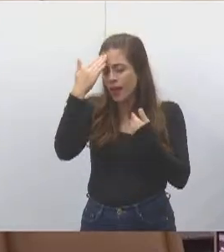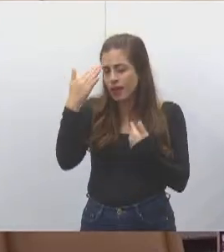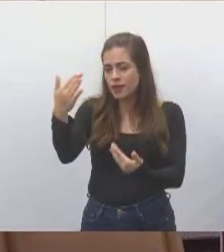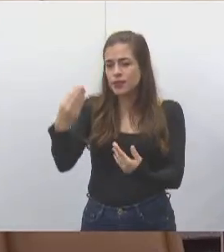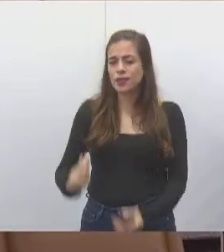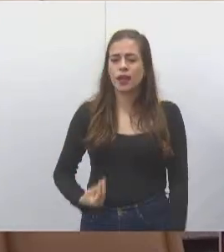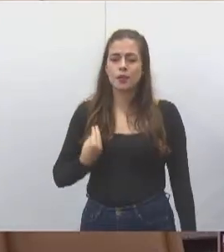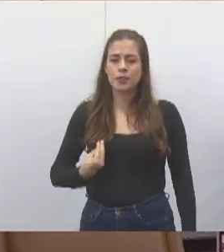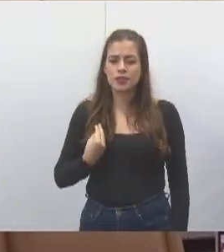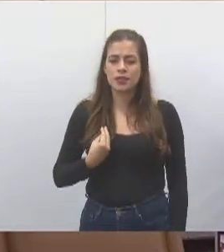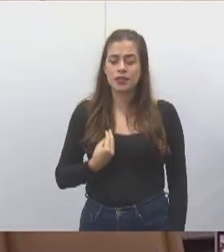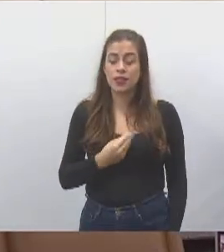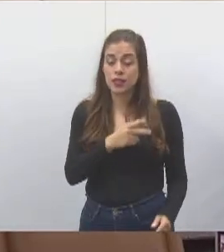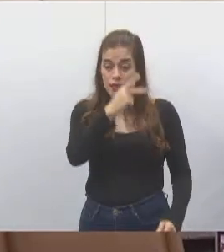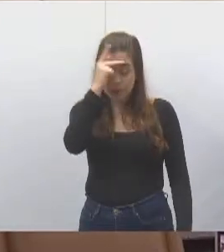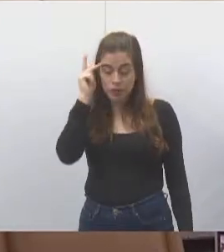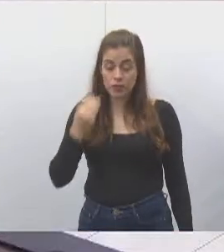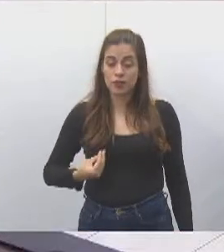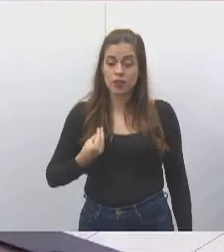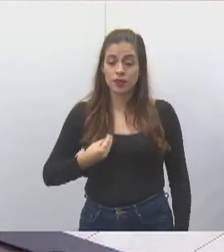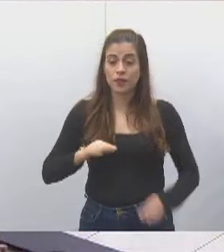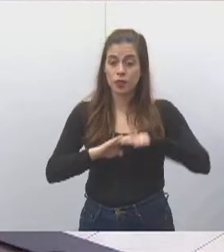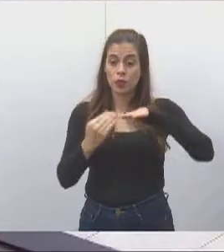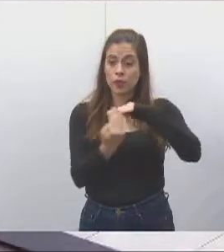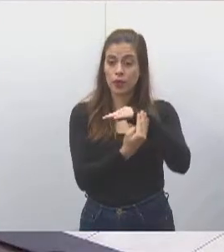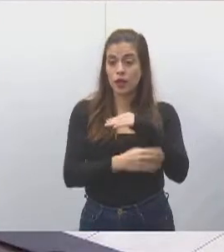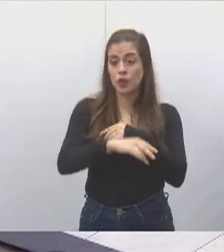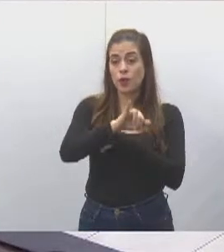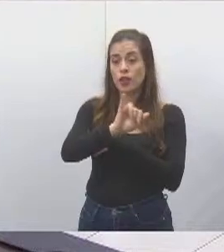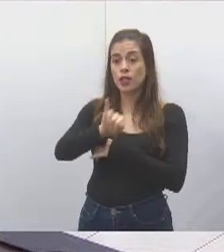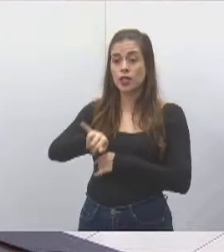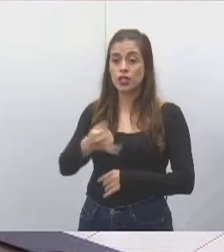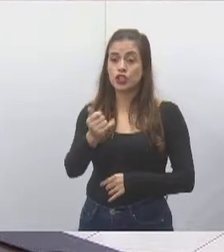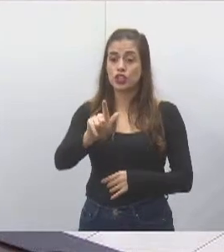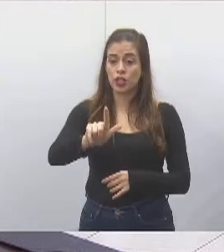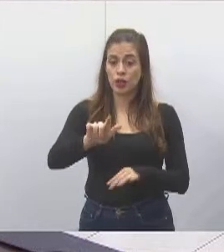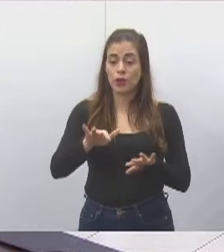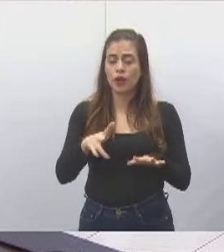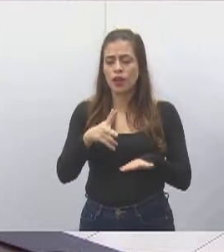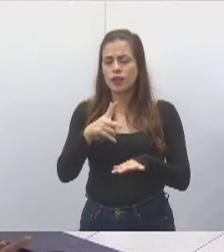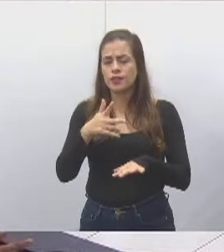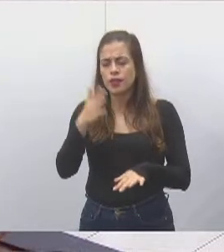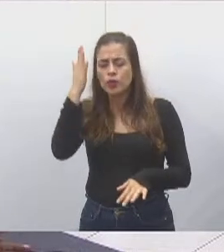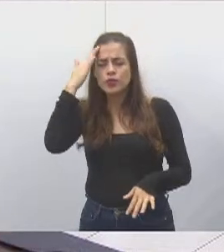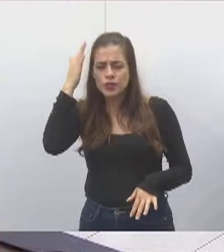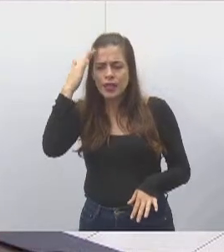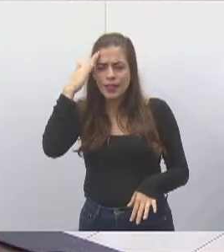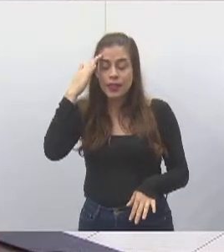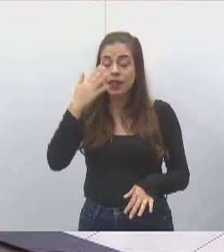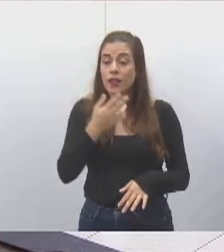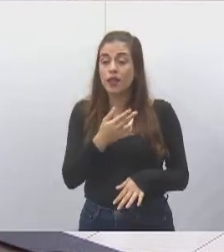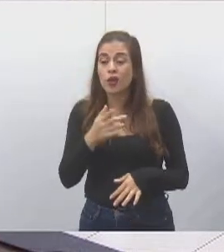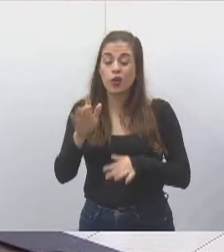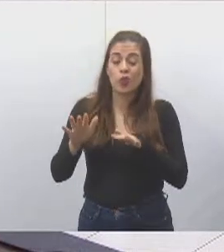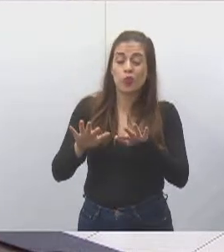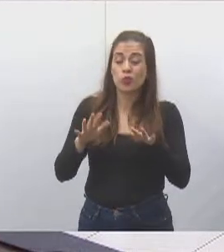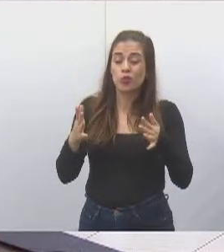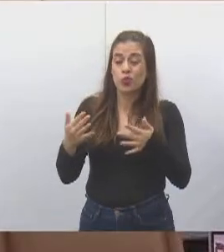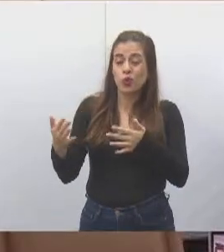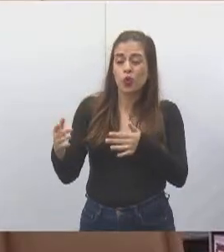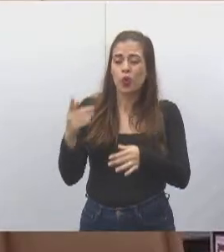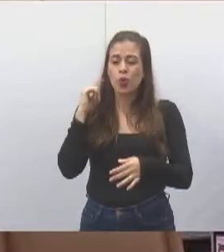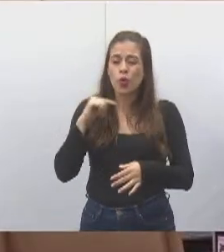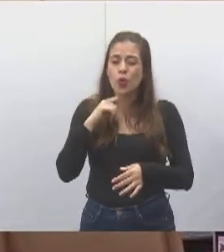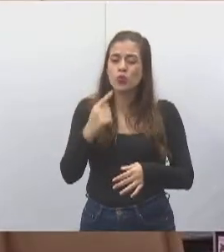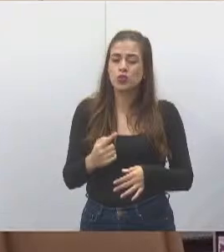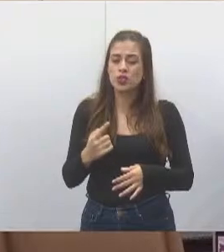moradores do Ijal, e tenho certeza que muitos não vieram pelas más condições hoje do bairro. Nós tivemos